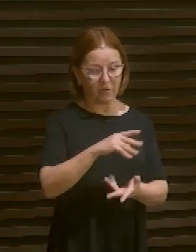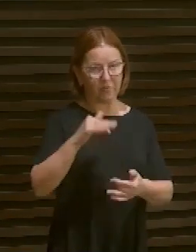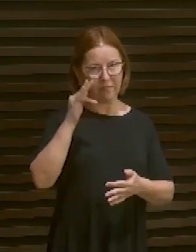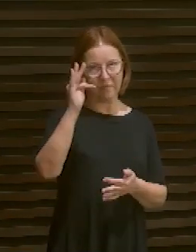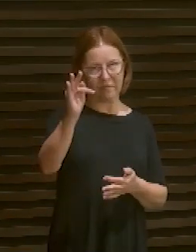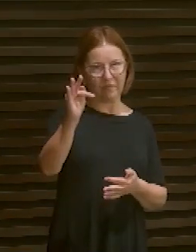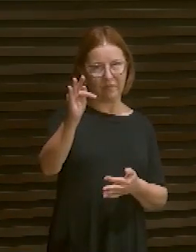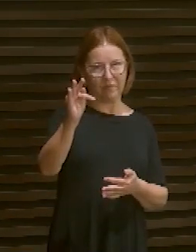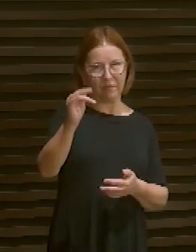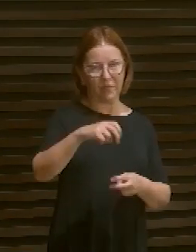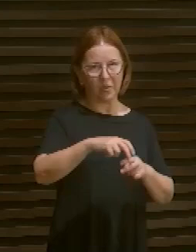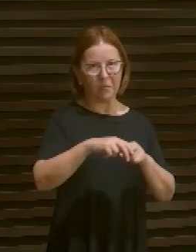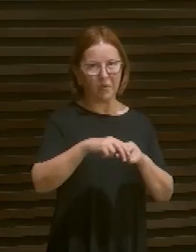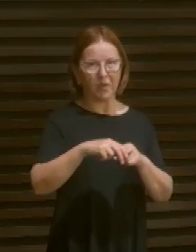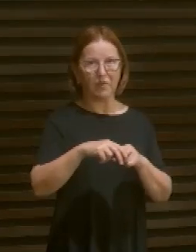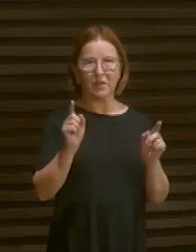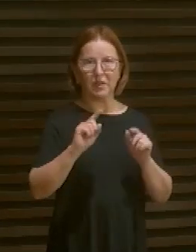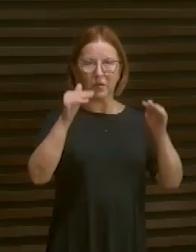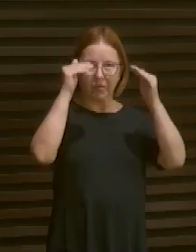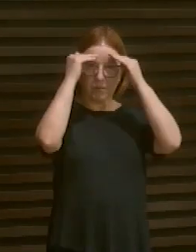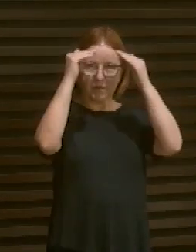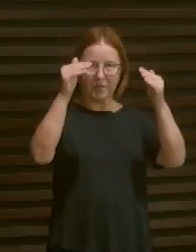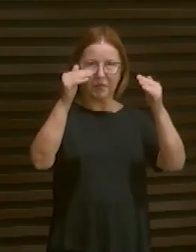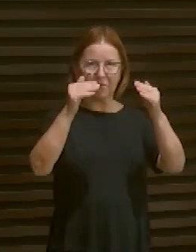Sua desobediência os afastou dessa bênção.